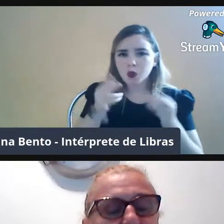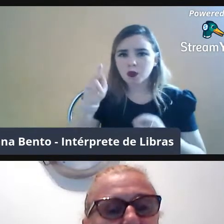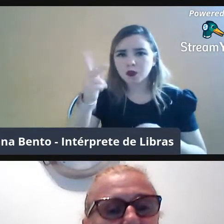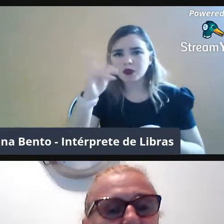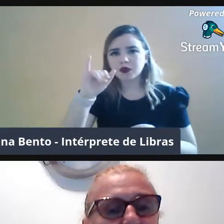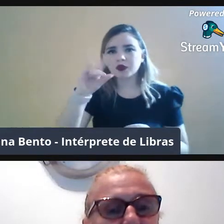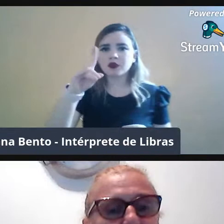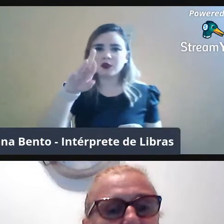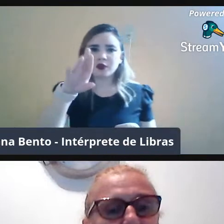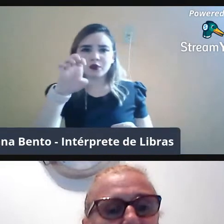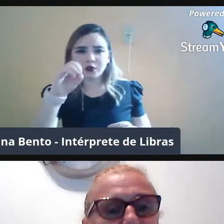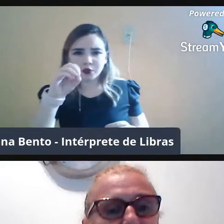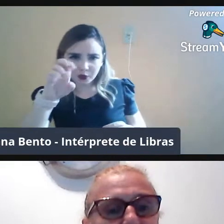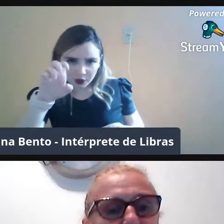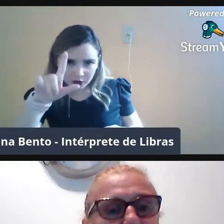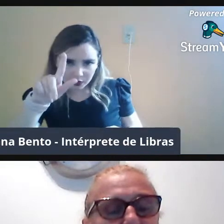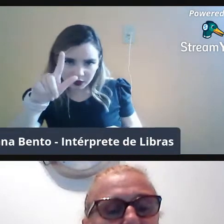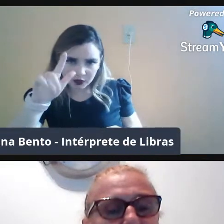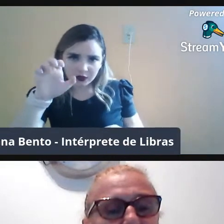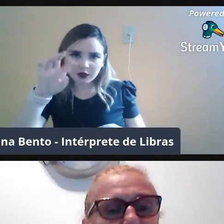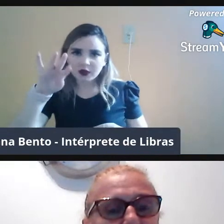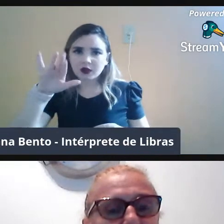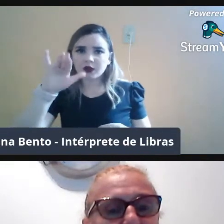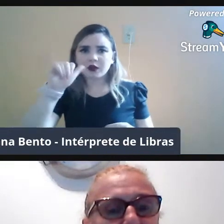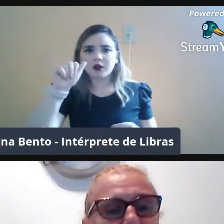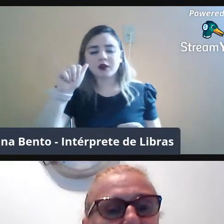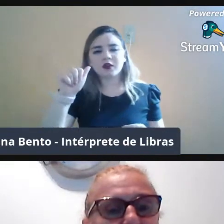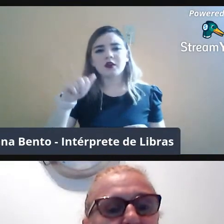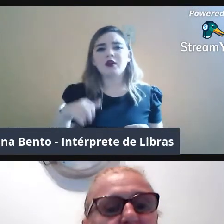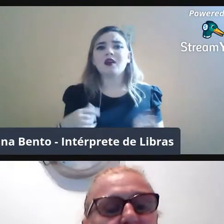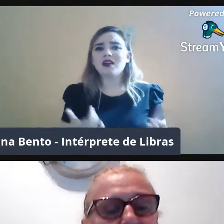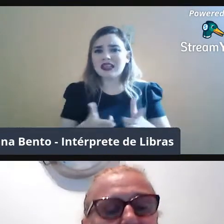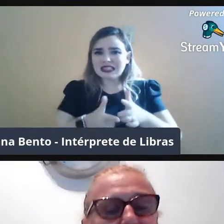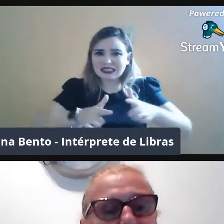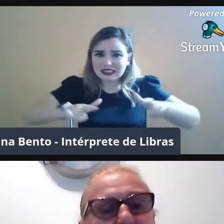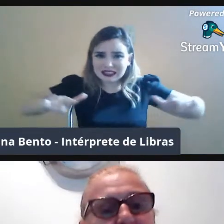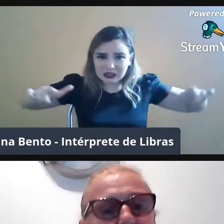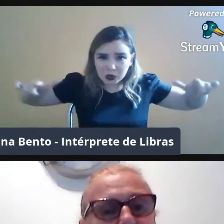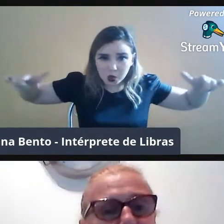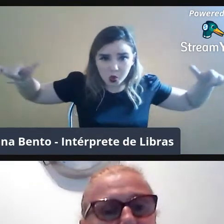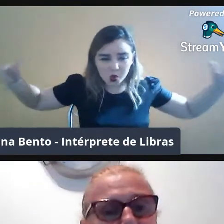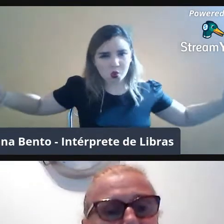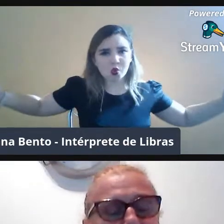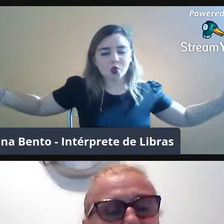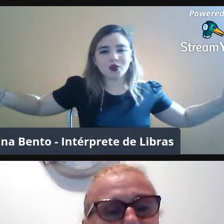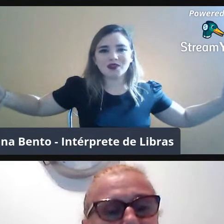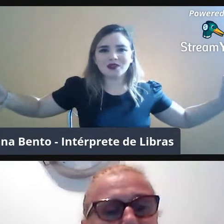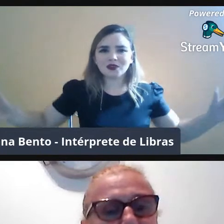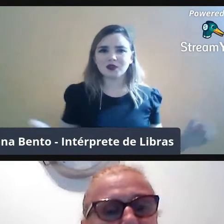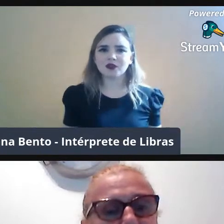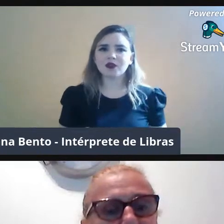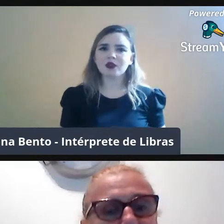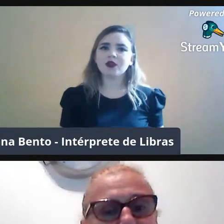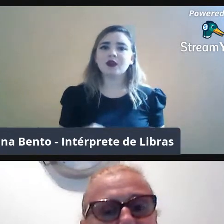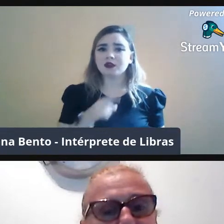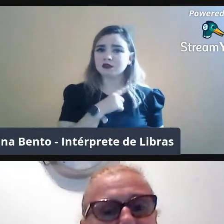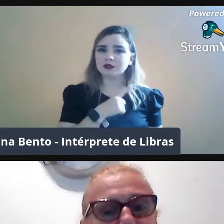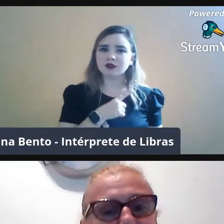A hidrelétrica, ela demanda uma área muito grande. Quanto maior a área da